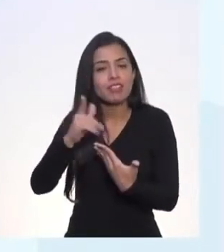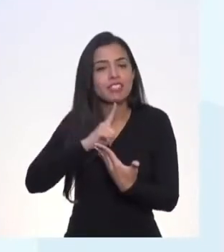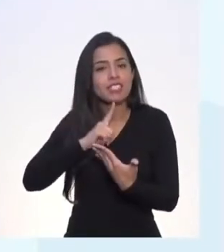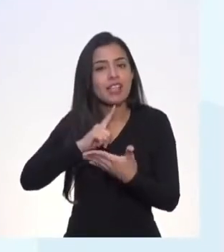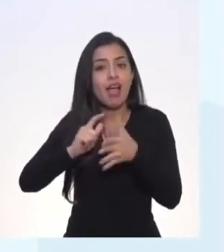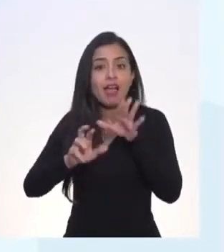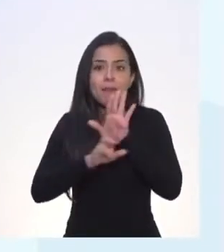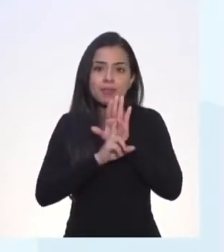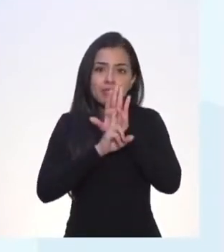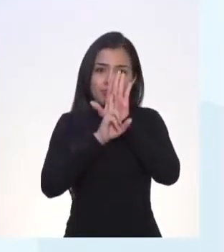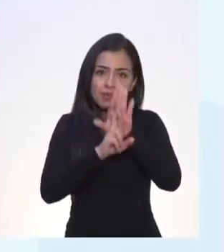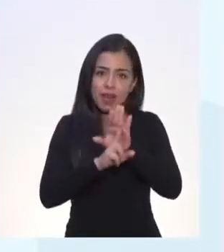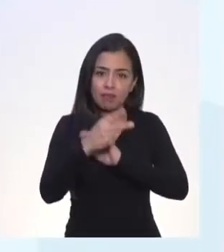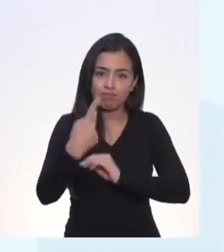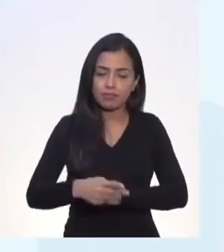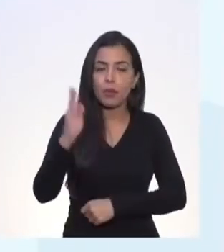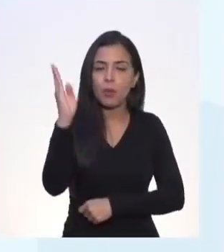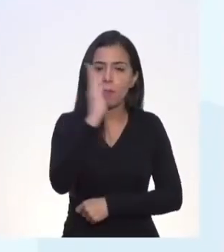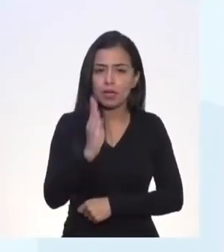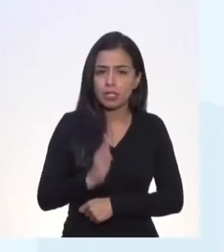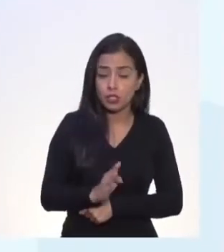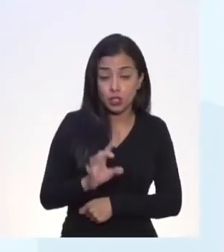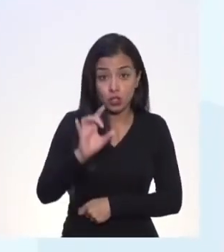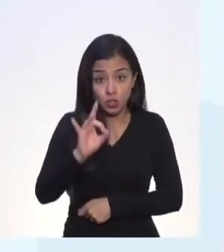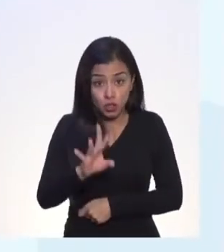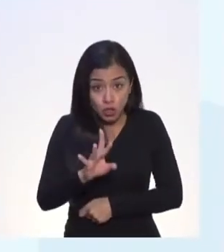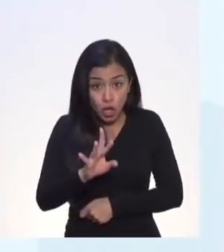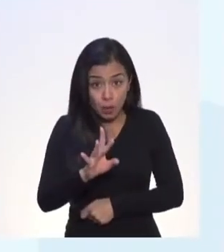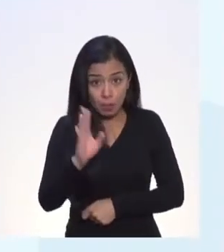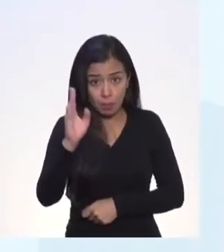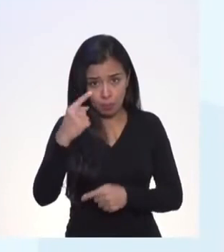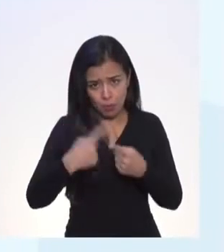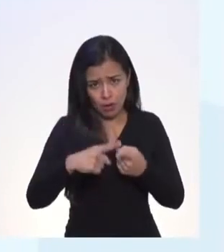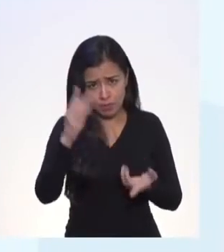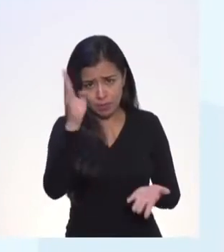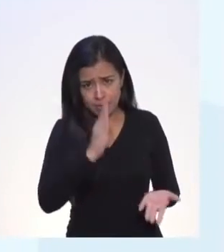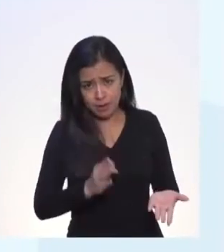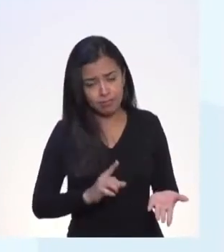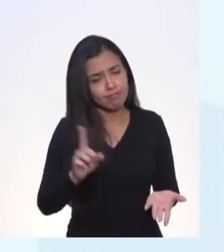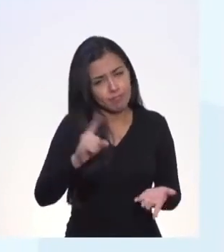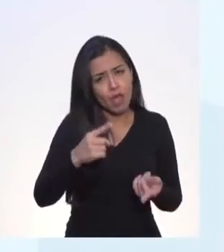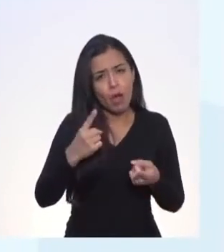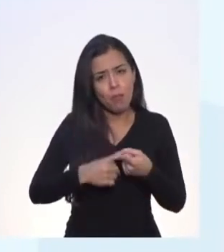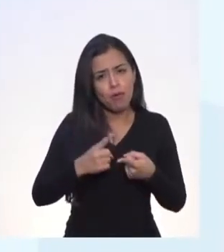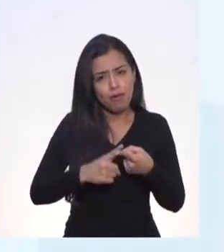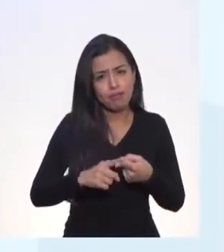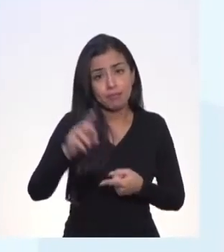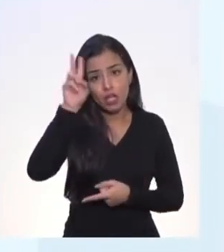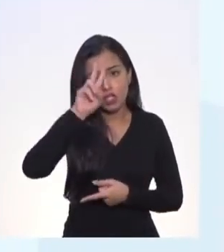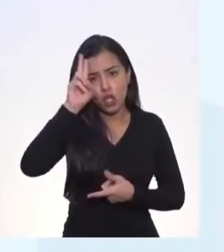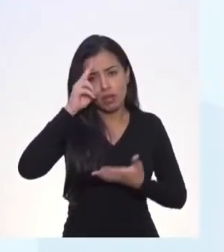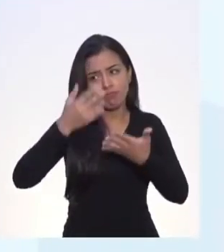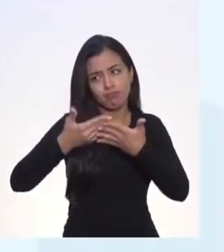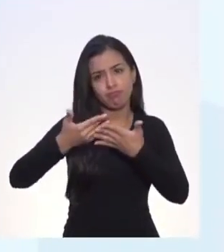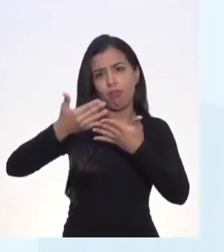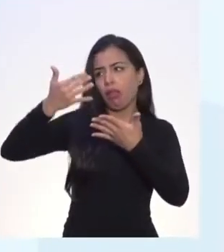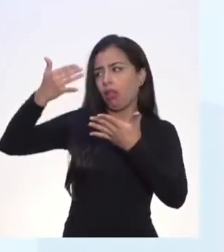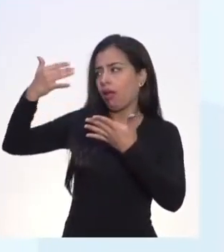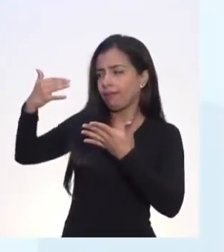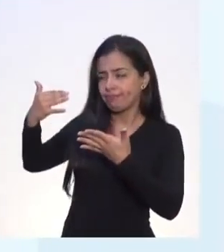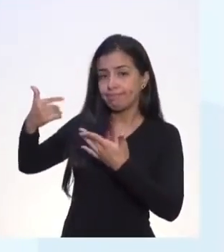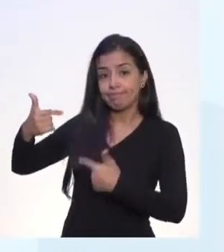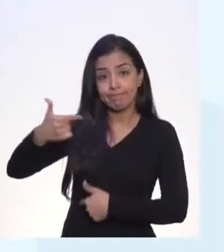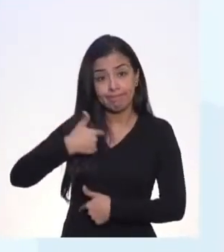para o Brasil, não só por ser brasileira, como também pela minha história. Eu estudei